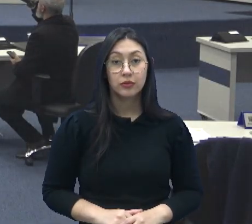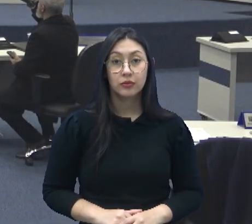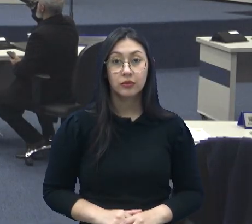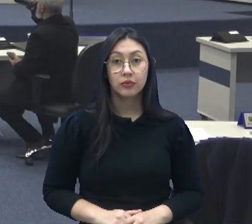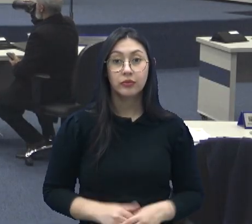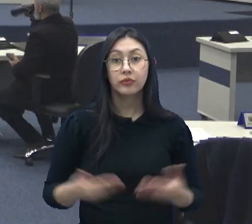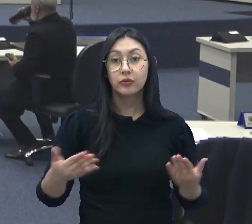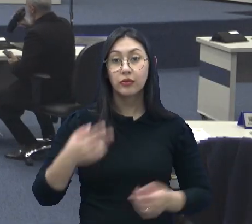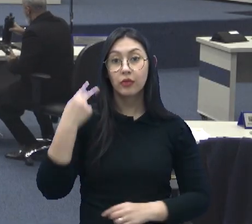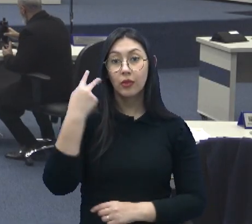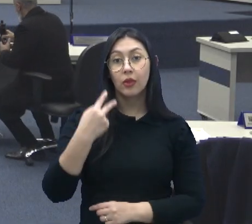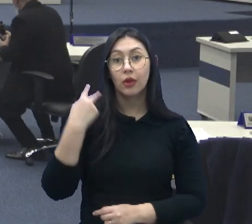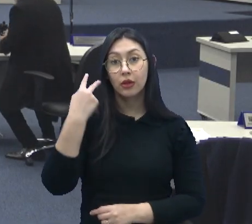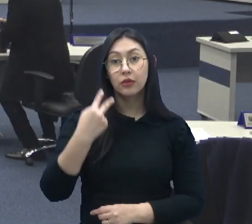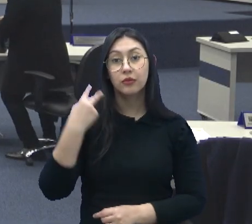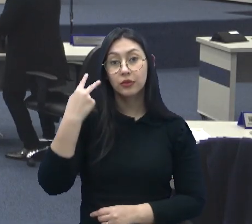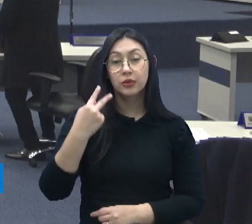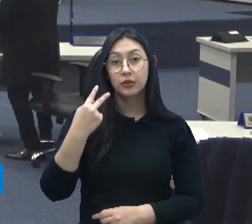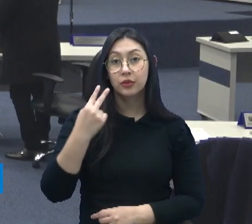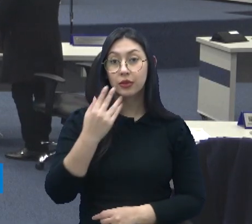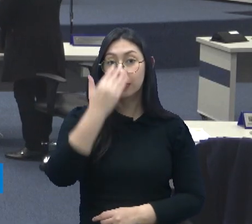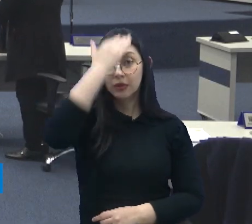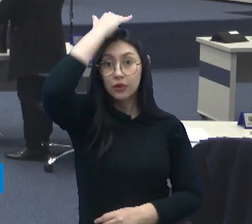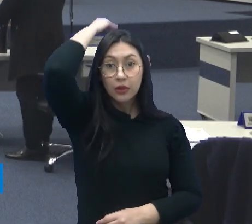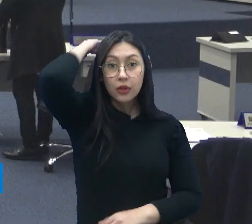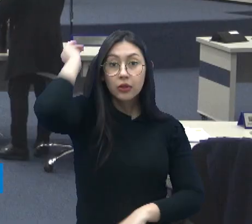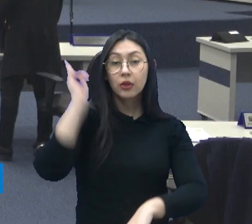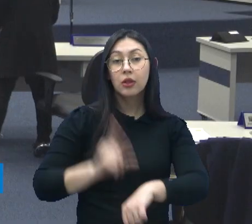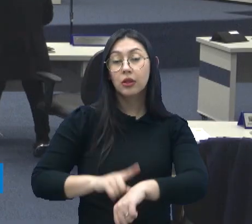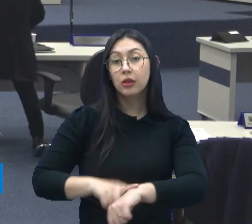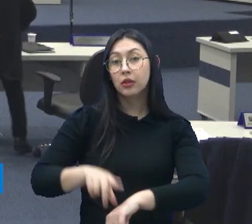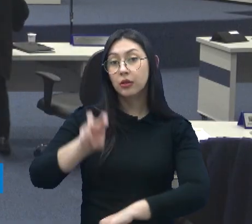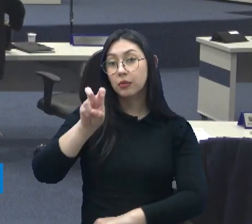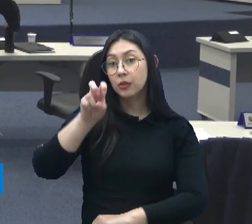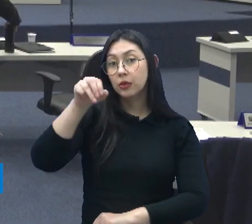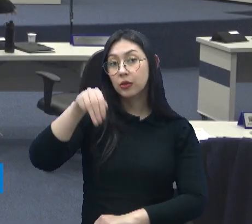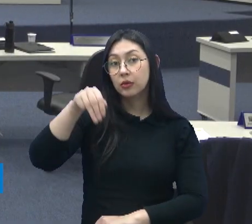Próximo vereador, Cláudio Apolinário, tem um tempo de 5 minutos.